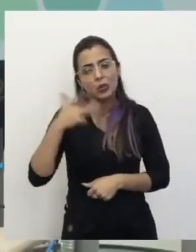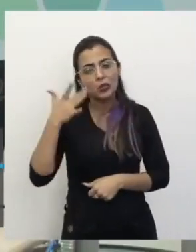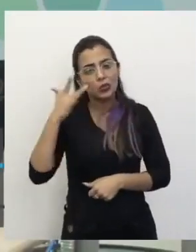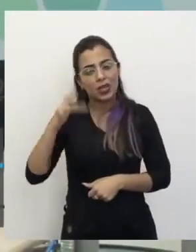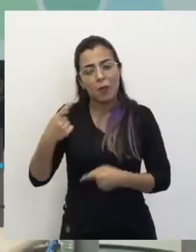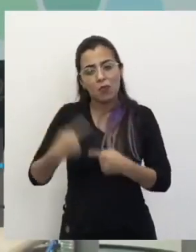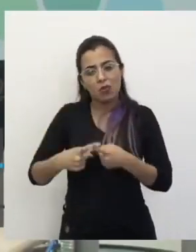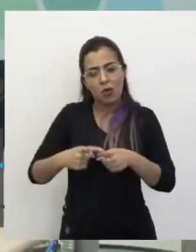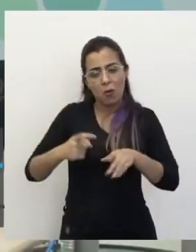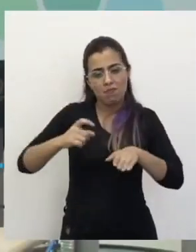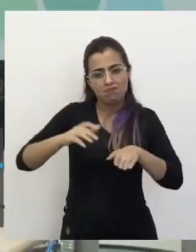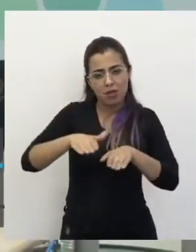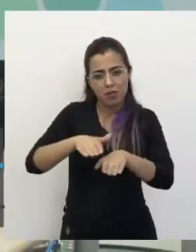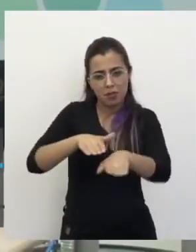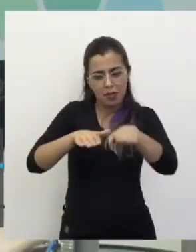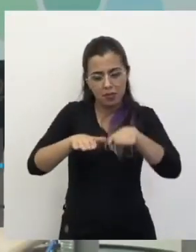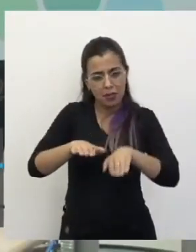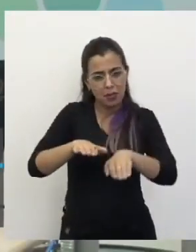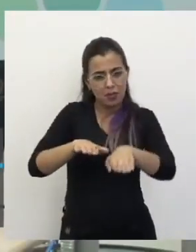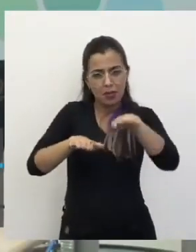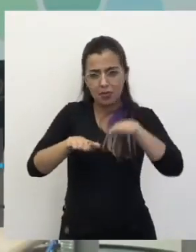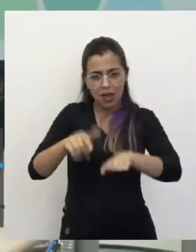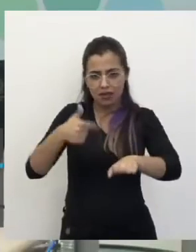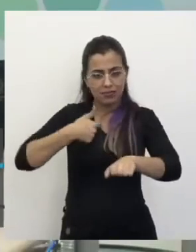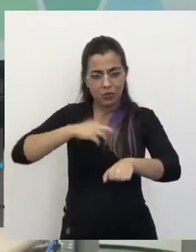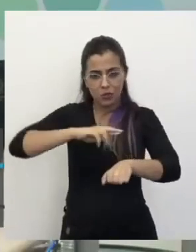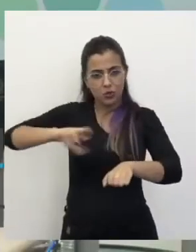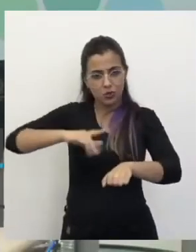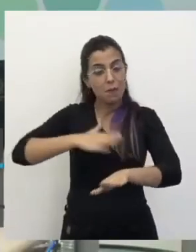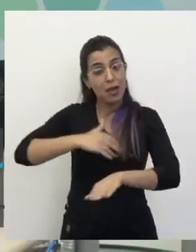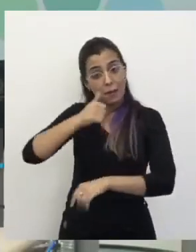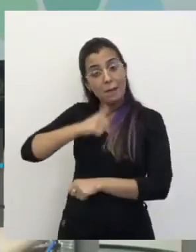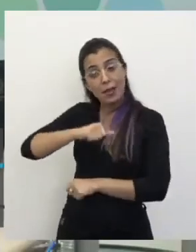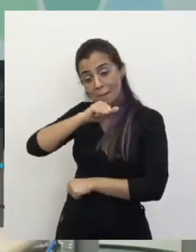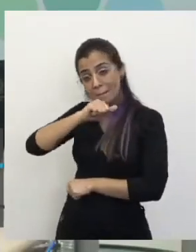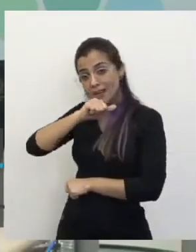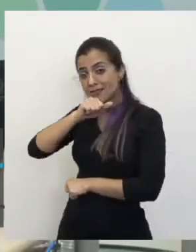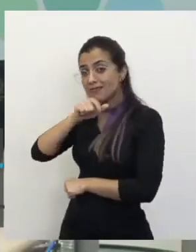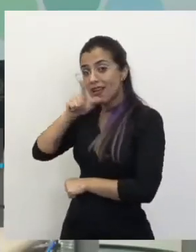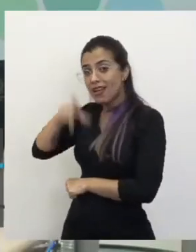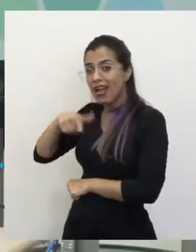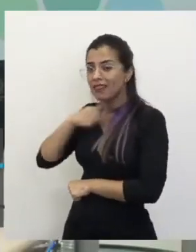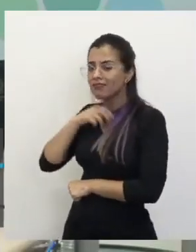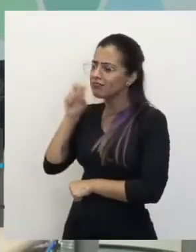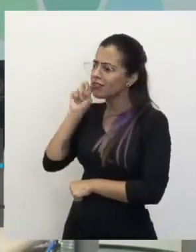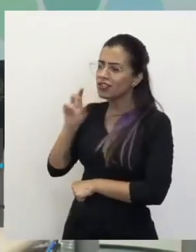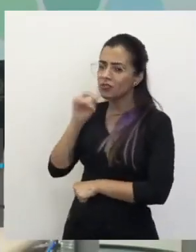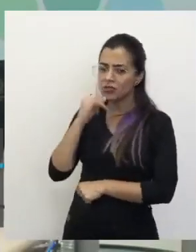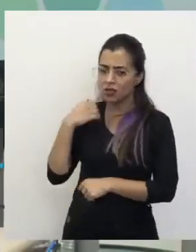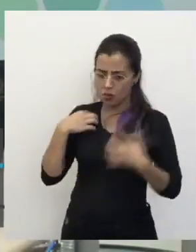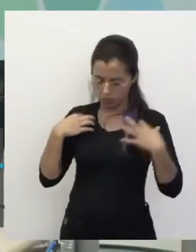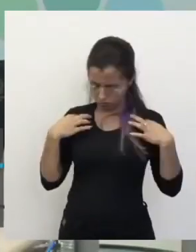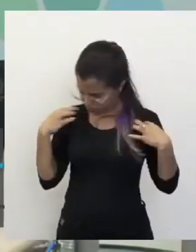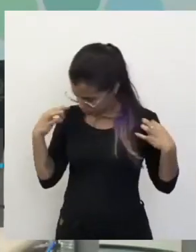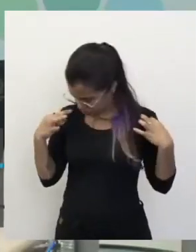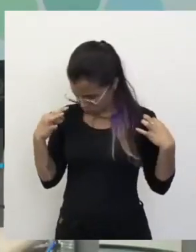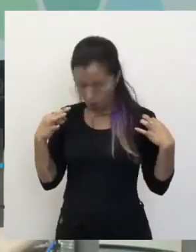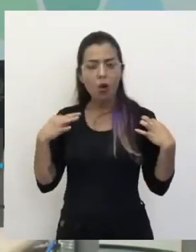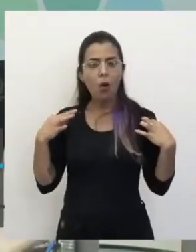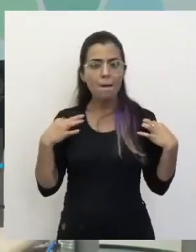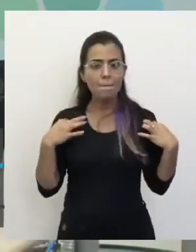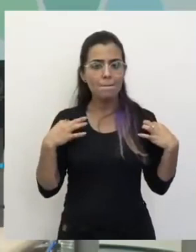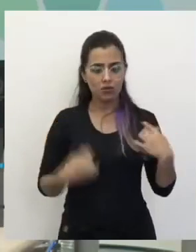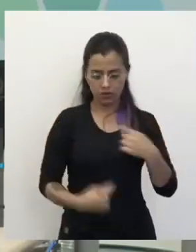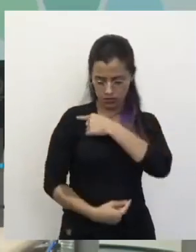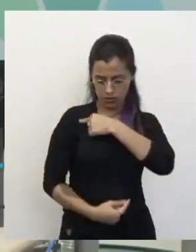gosta de costurar. A costureira, ela faz os seus cortes e eu sei, eu vejo aqui pela minha roupa. Em cada parte